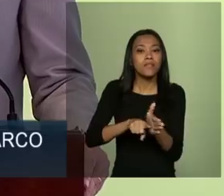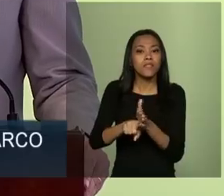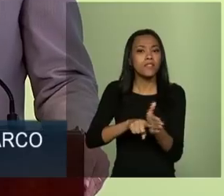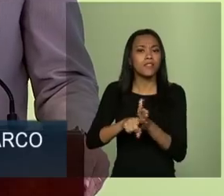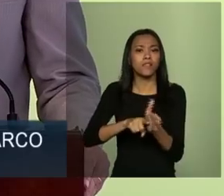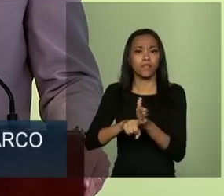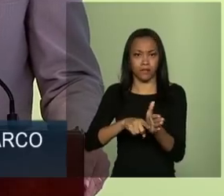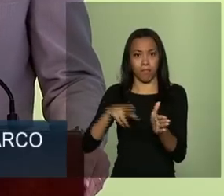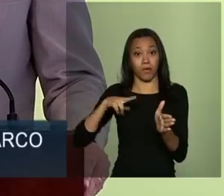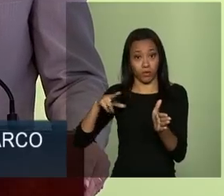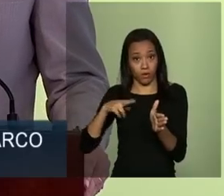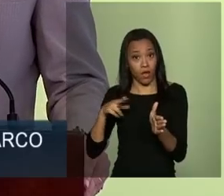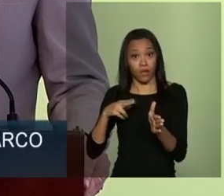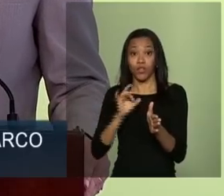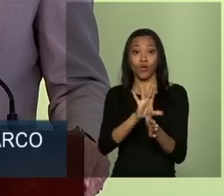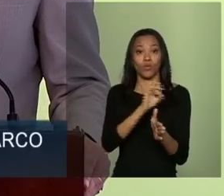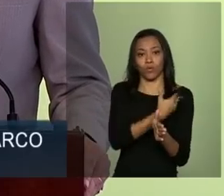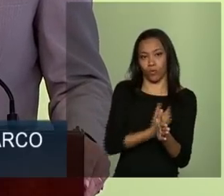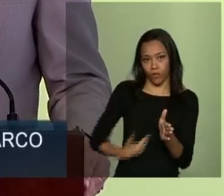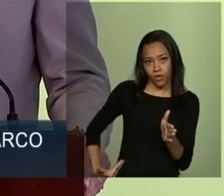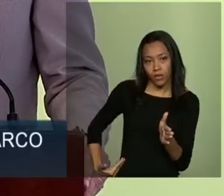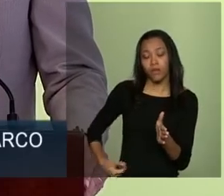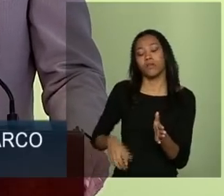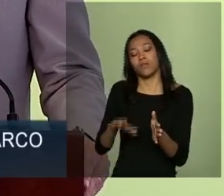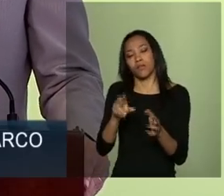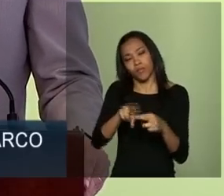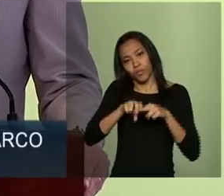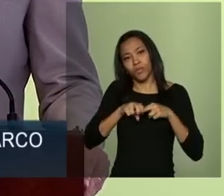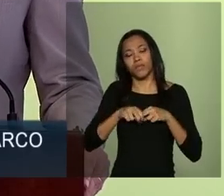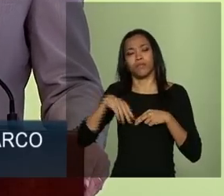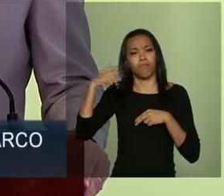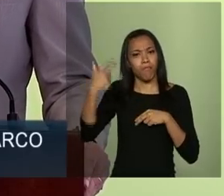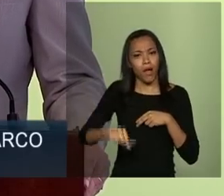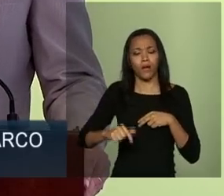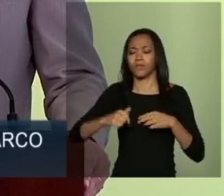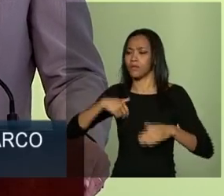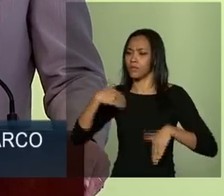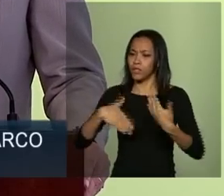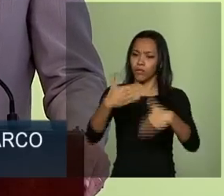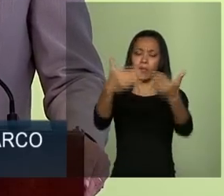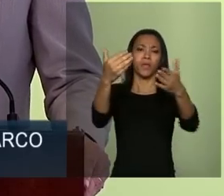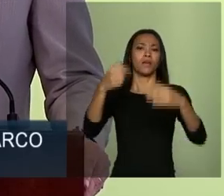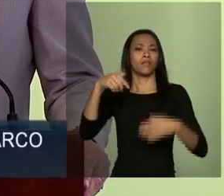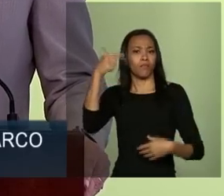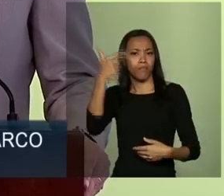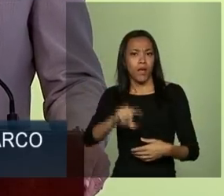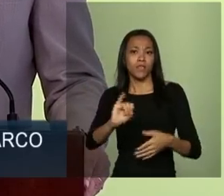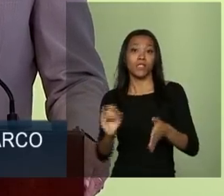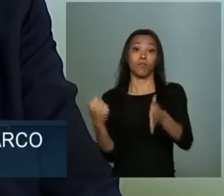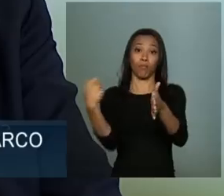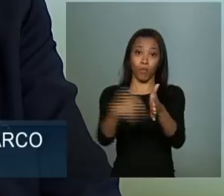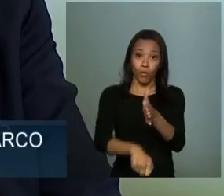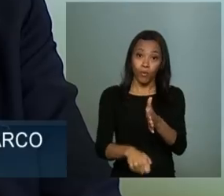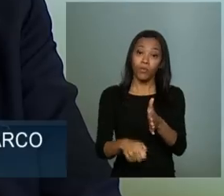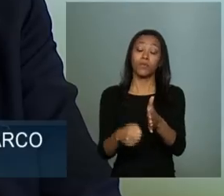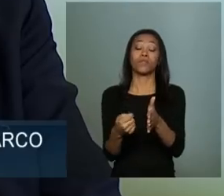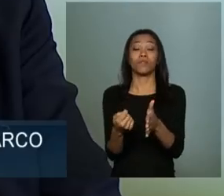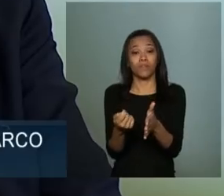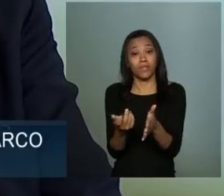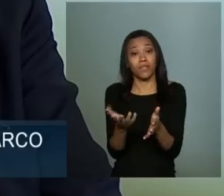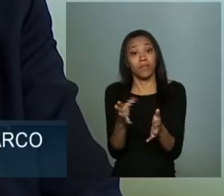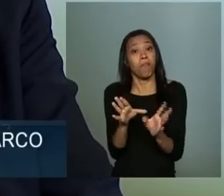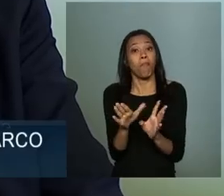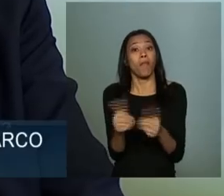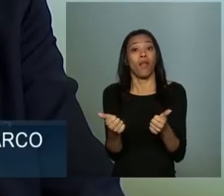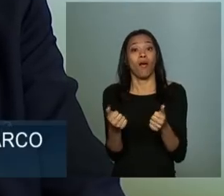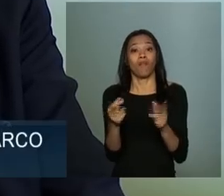públicos, e, portanto, mais desenvolvimento, mais tributos e melhores